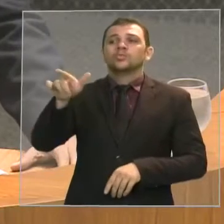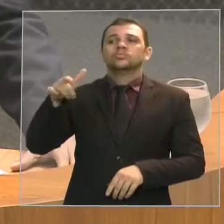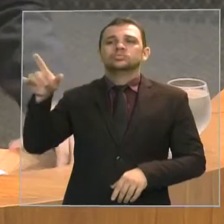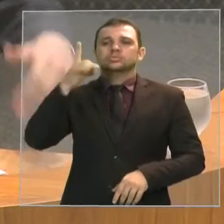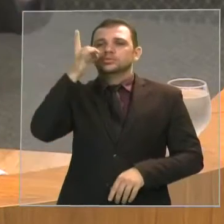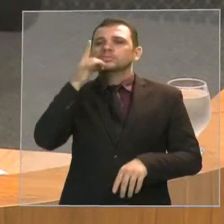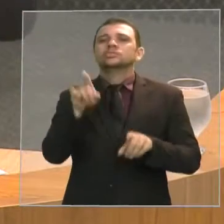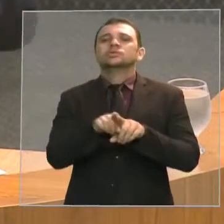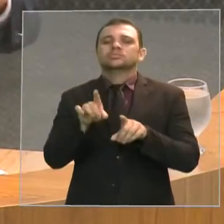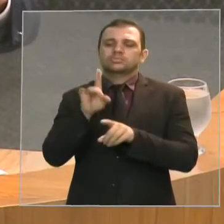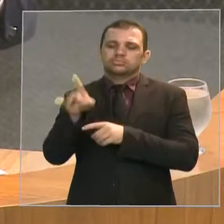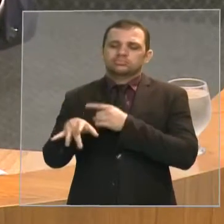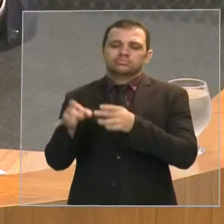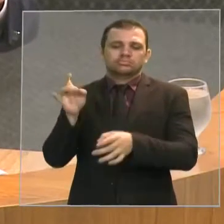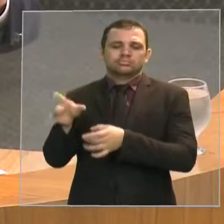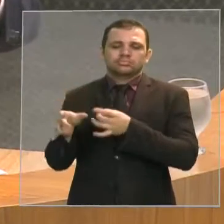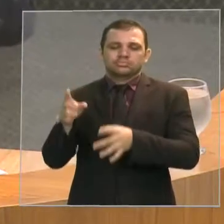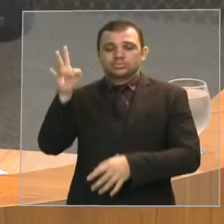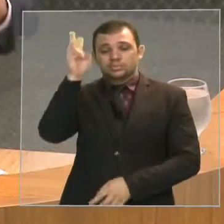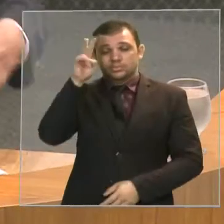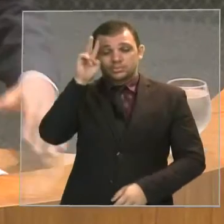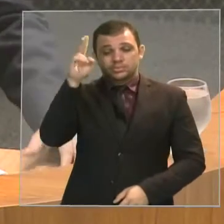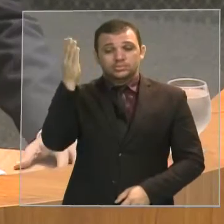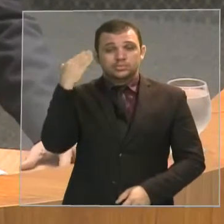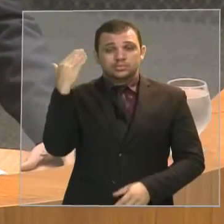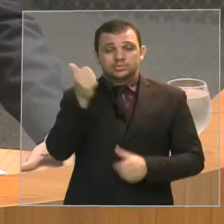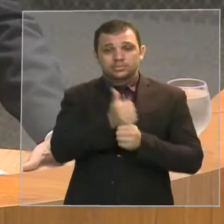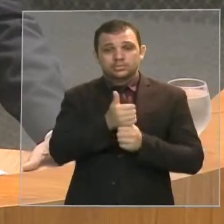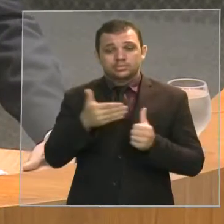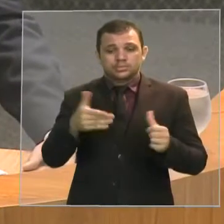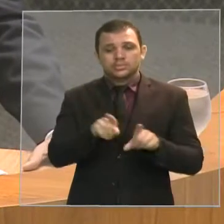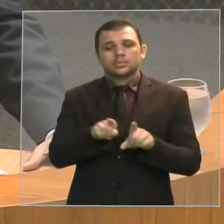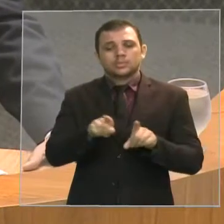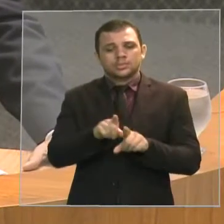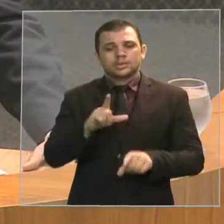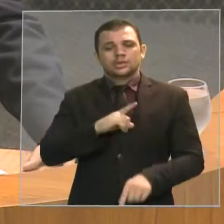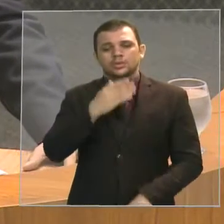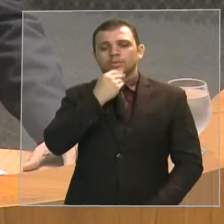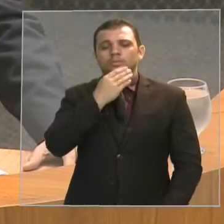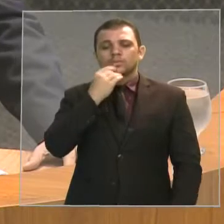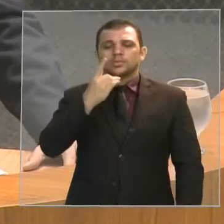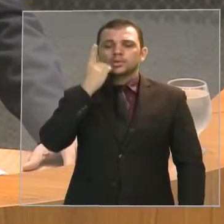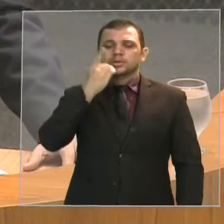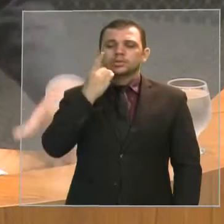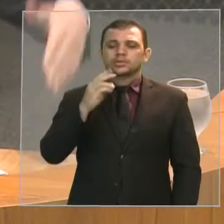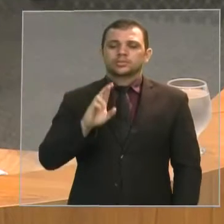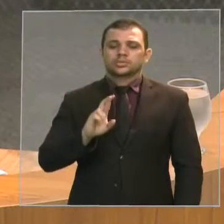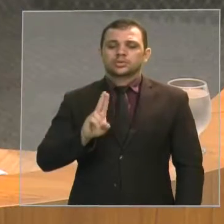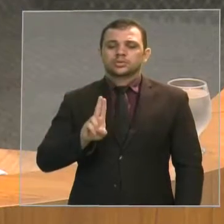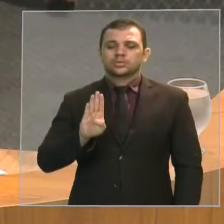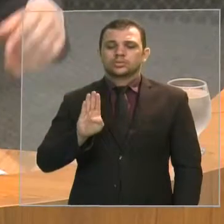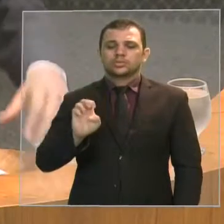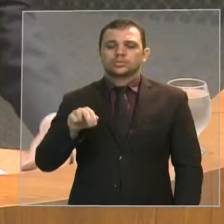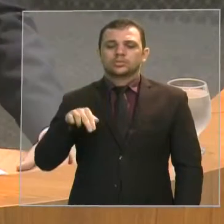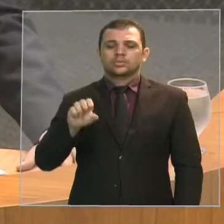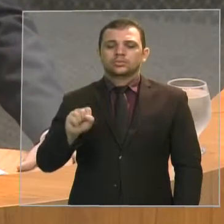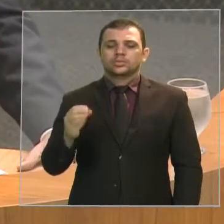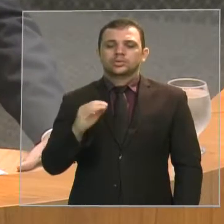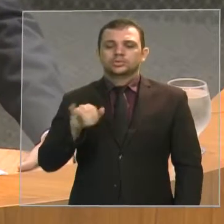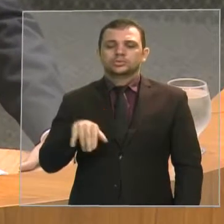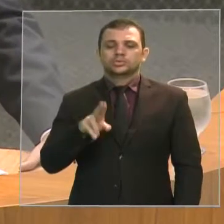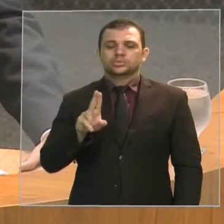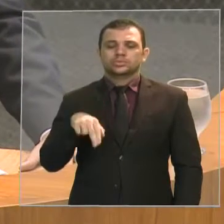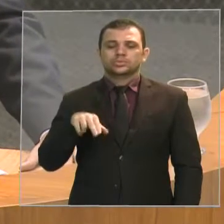eu me lembro que na legislatura passada tivemos também o deputado rubens júnior que fez a mesma coisa agora na atual legislatura